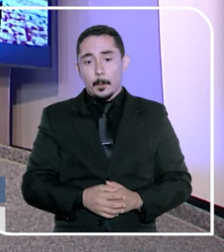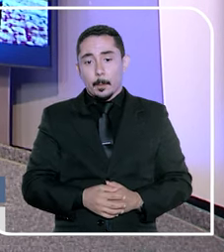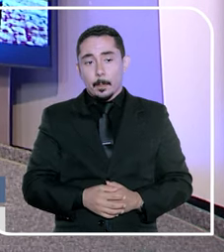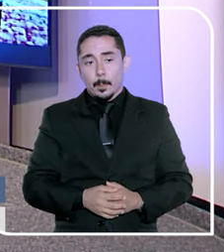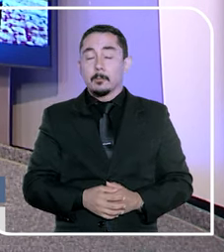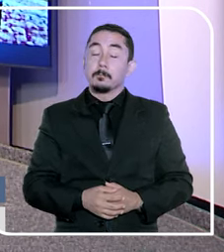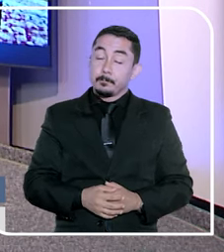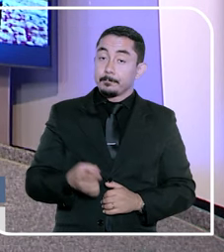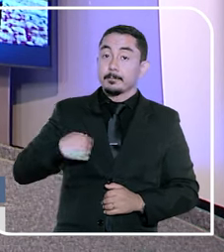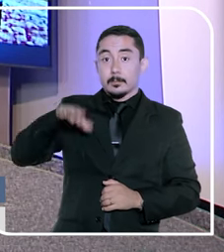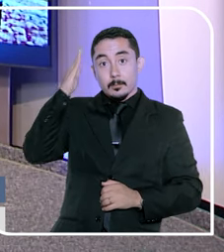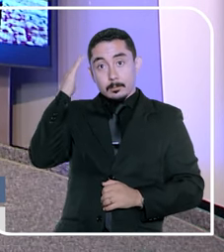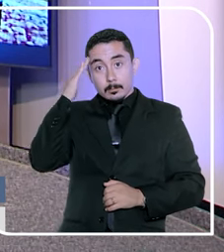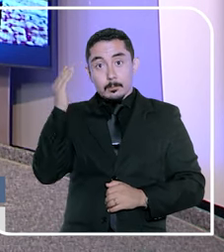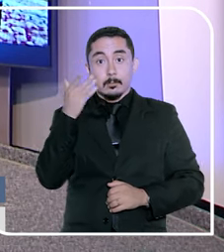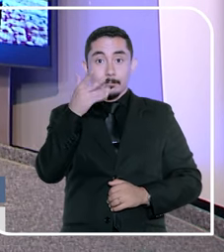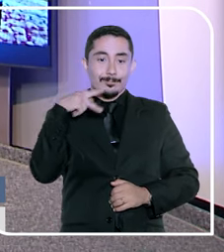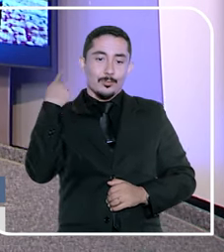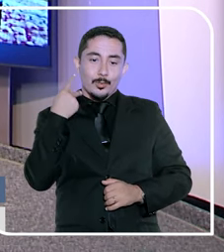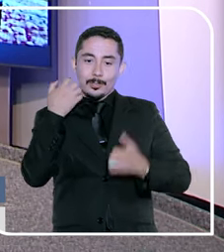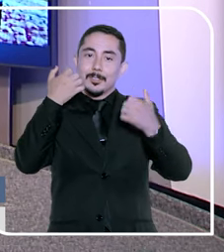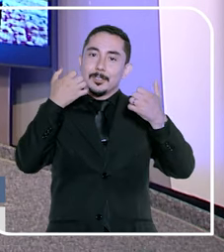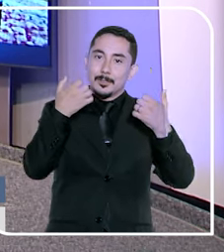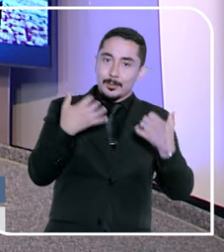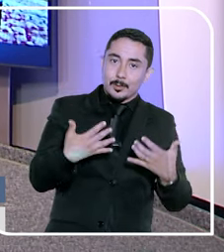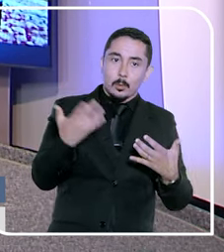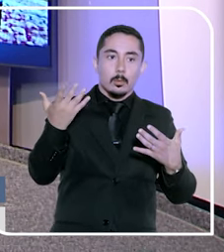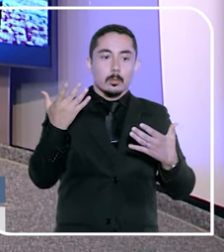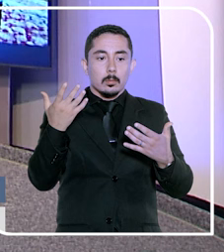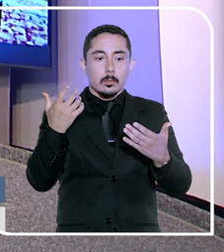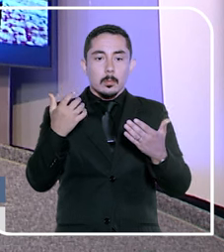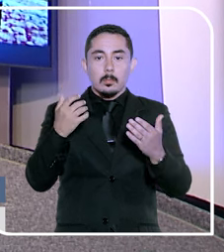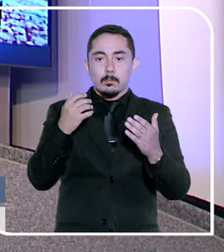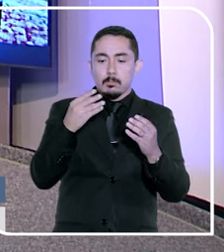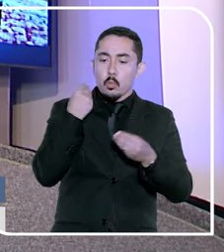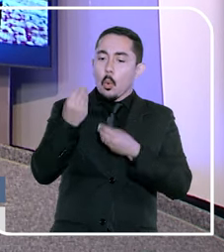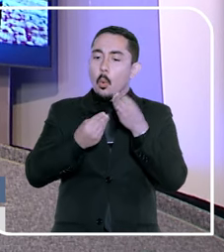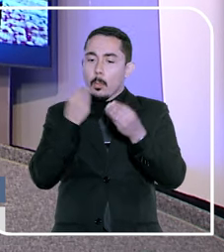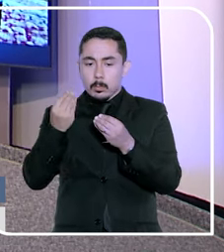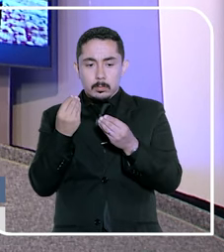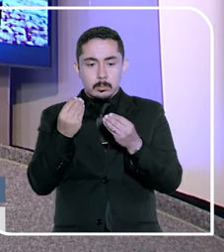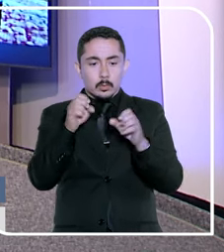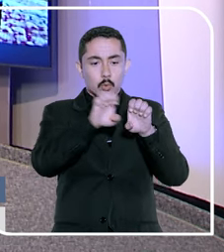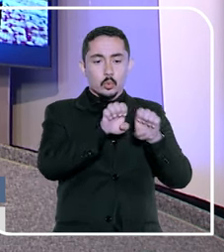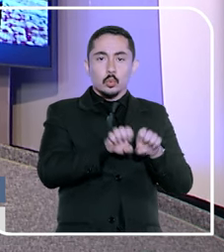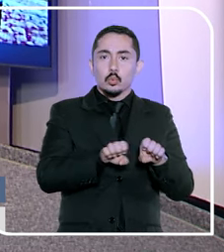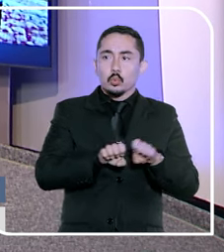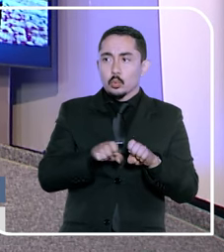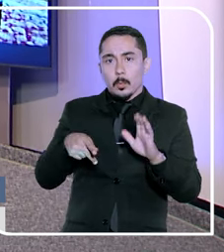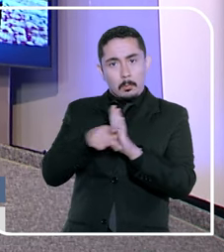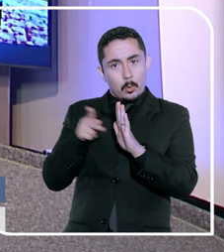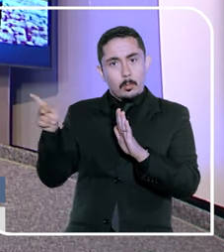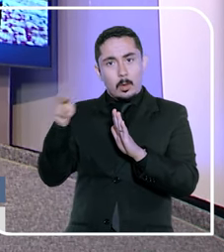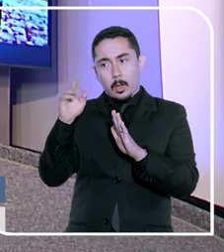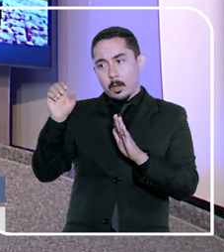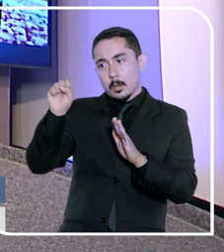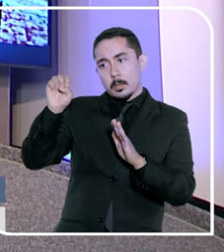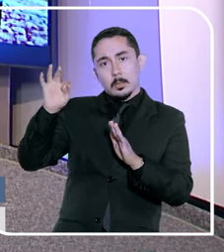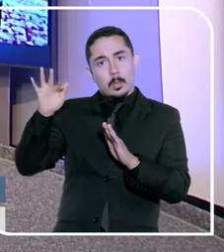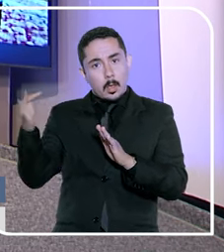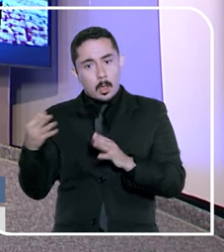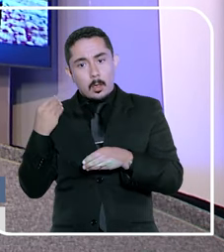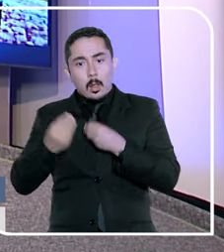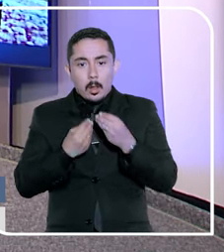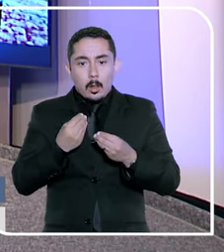aí sobre os quatro requisitos estabelecidos pelo supremo para aplicação do do princípio da insignificância mas eu gostaria então o ministro sket que o senhor